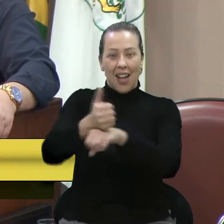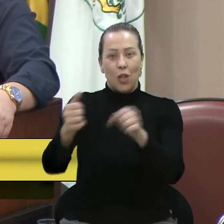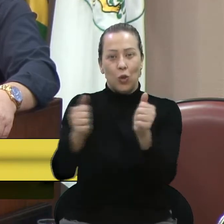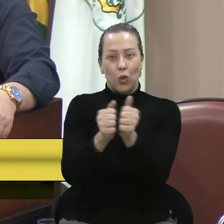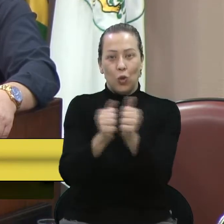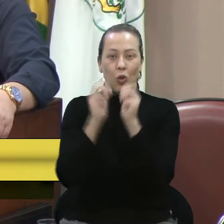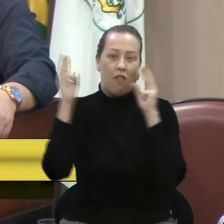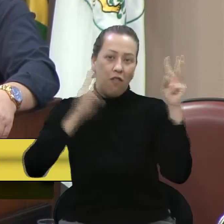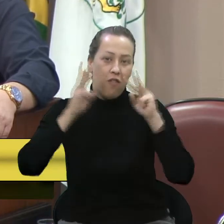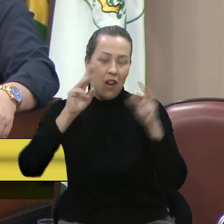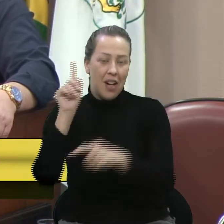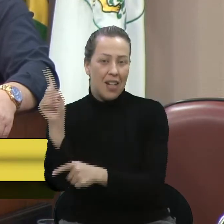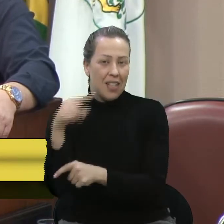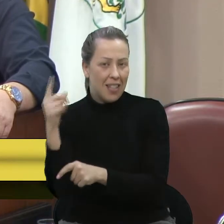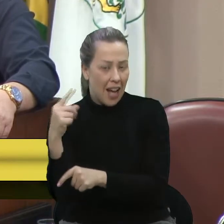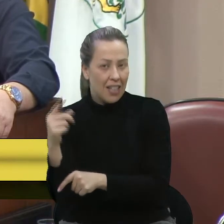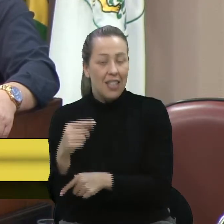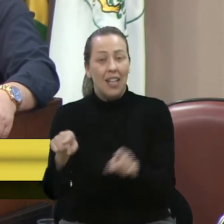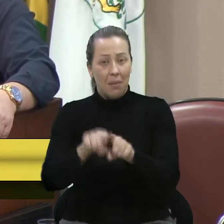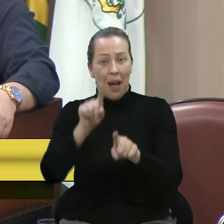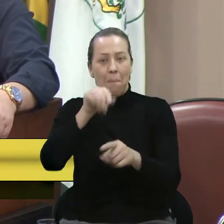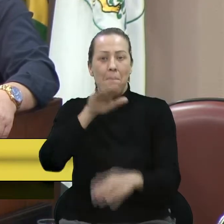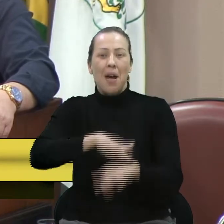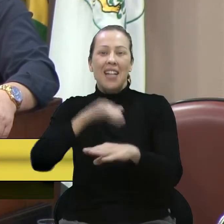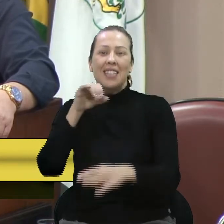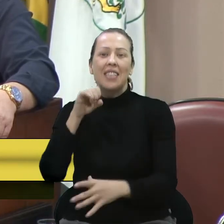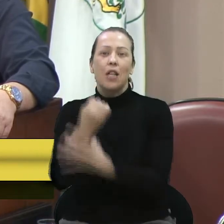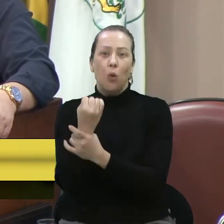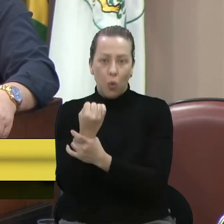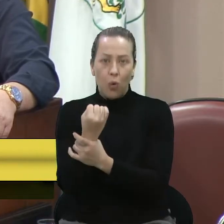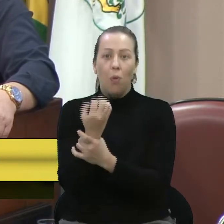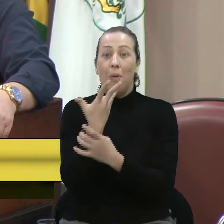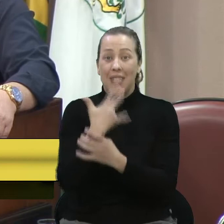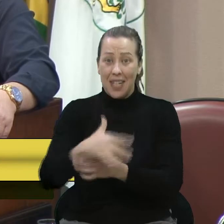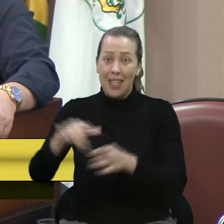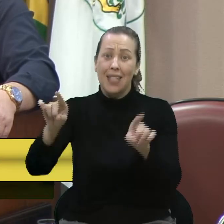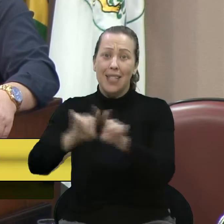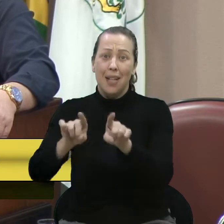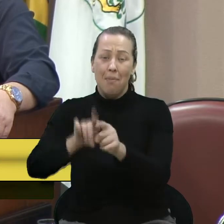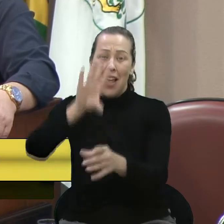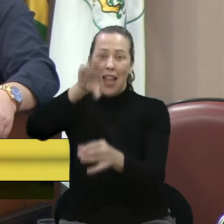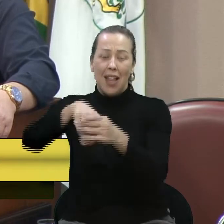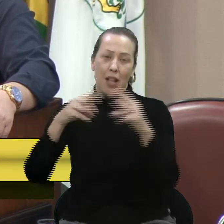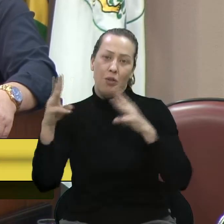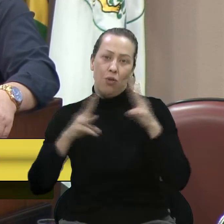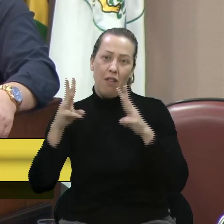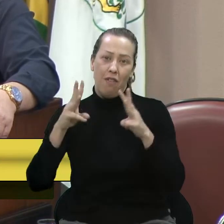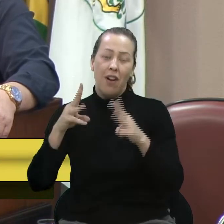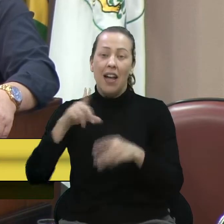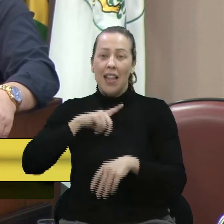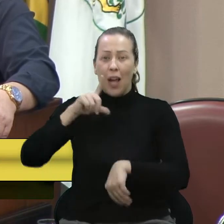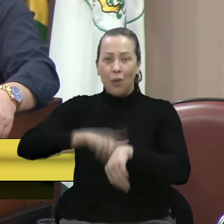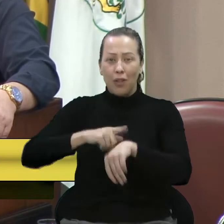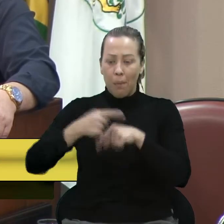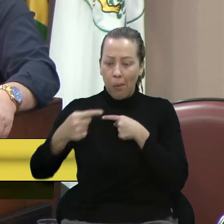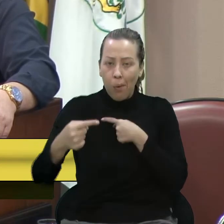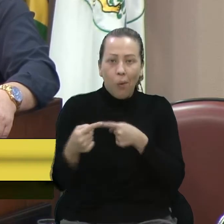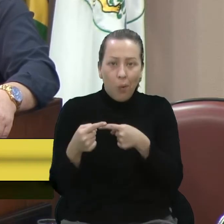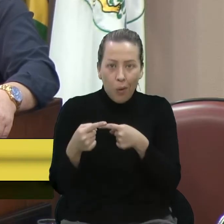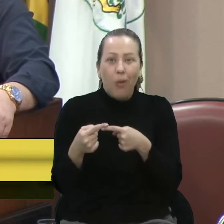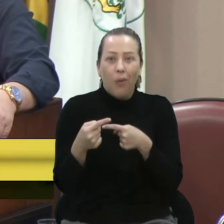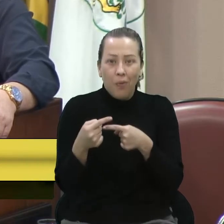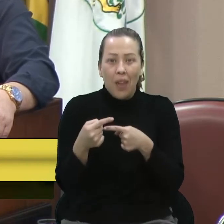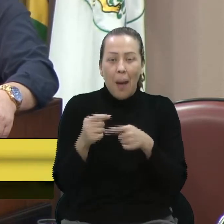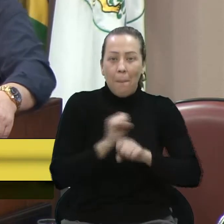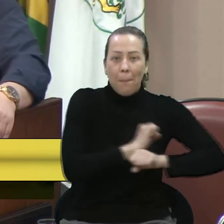absoluta, dar mais segurança, principalmente onde eu penso que é para nossas crianças, né, que tem um tempo curto entre o